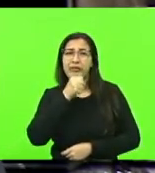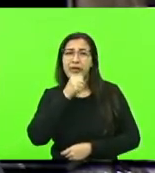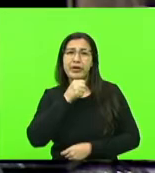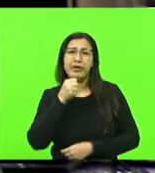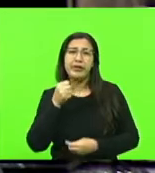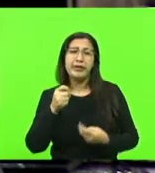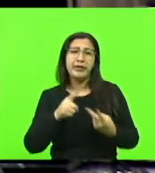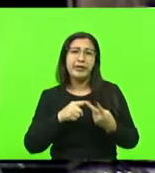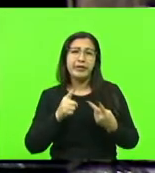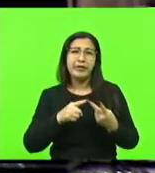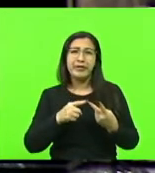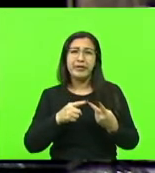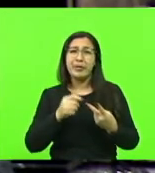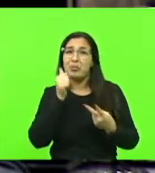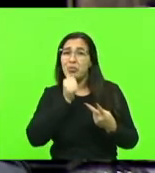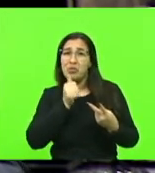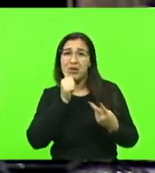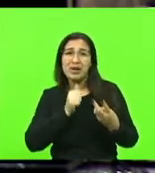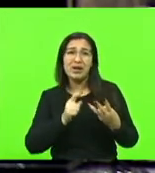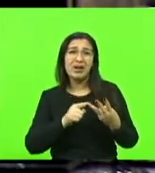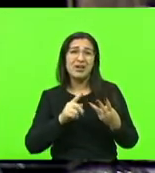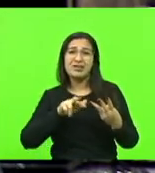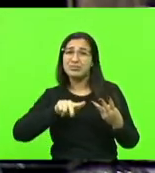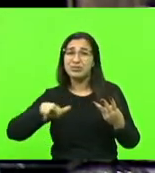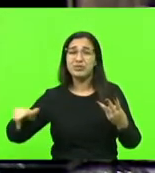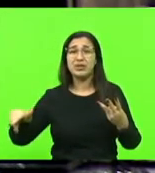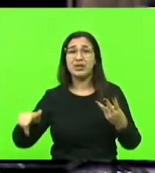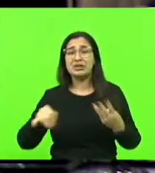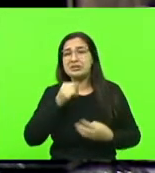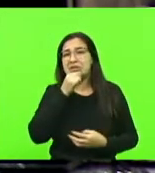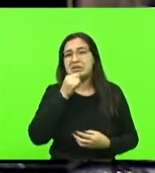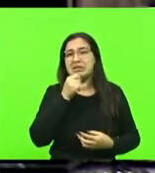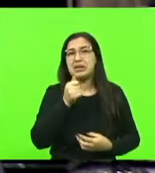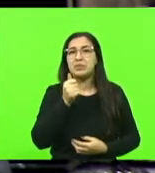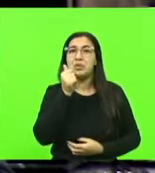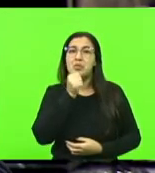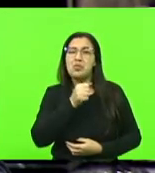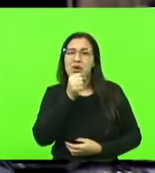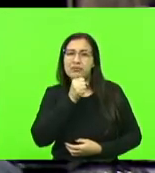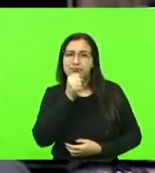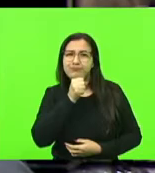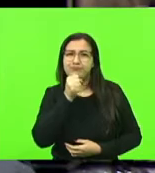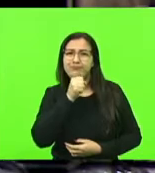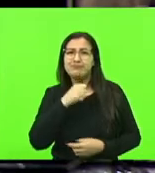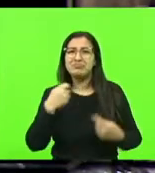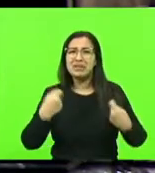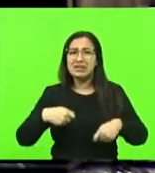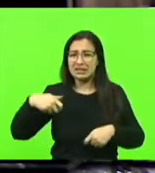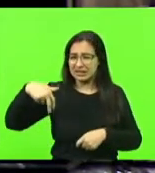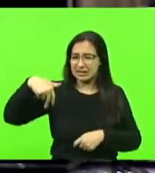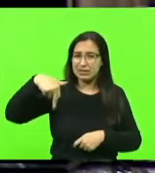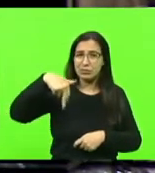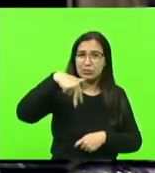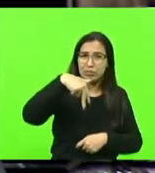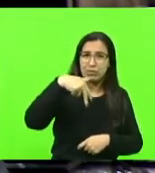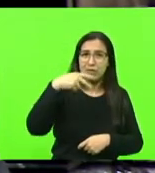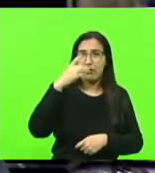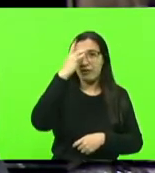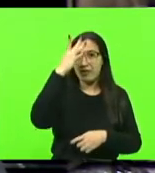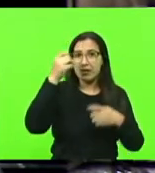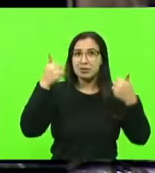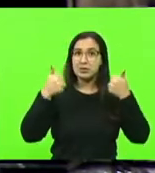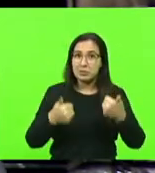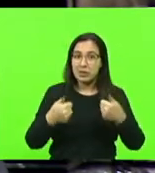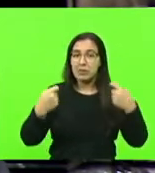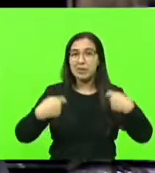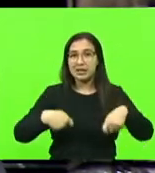cirurgia no seu joelho para poder voltar a caminhar, daquela criança que precisa fazer um procedimento